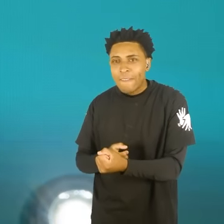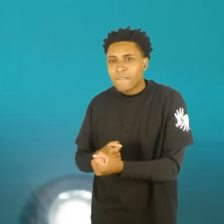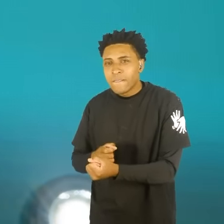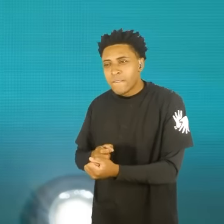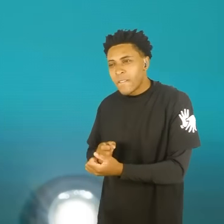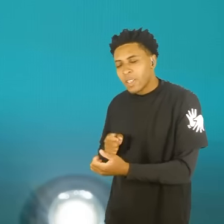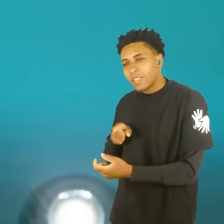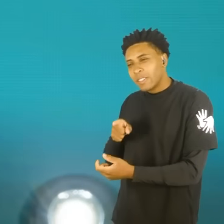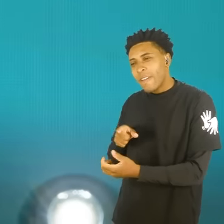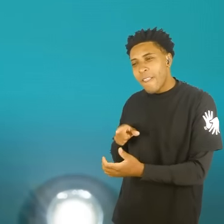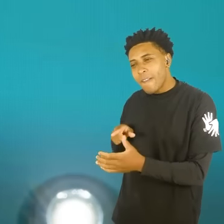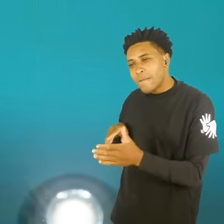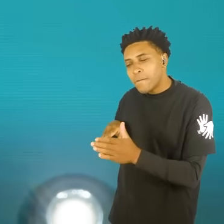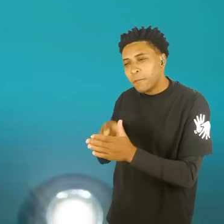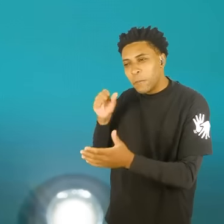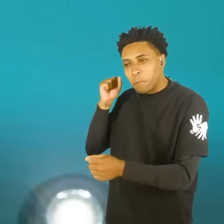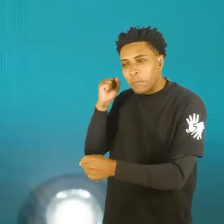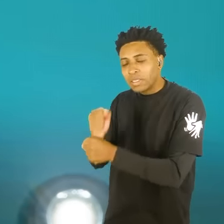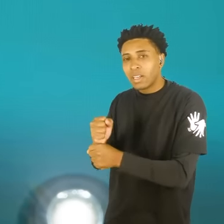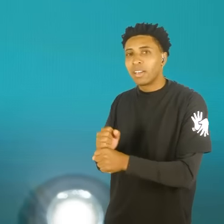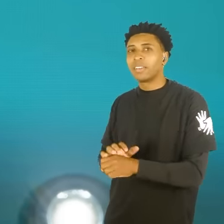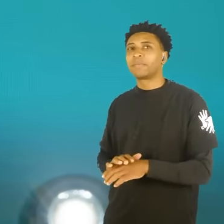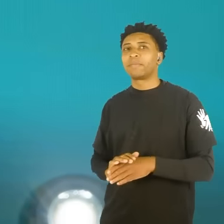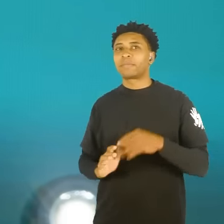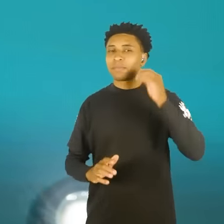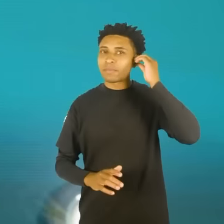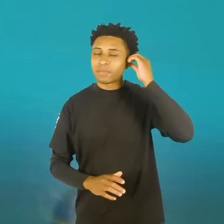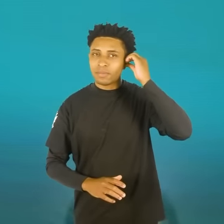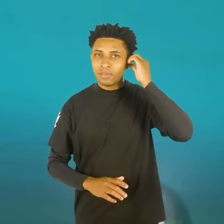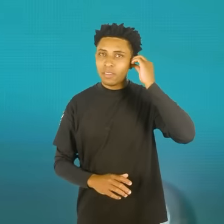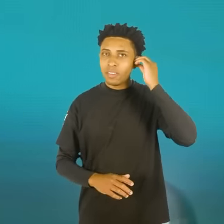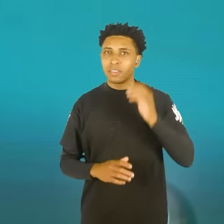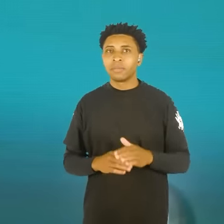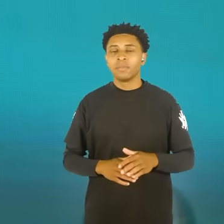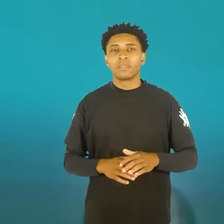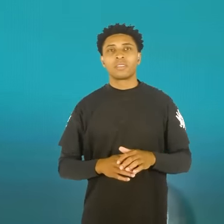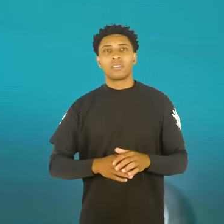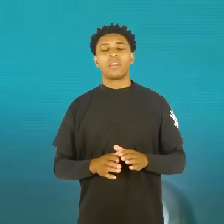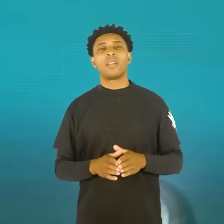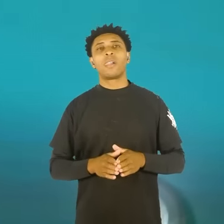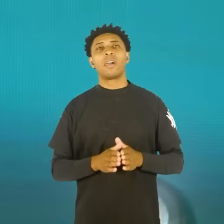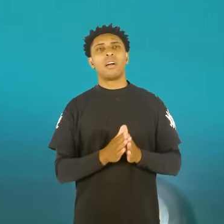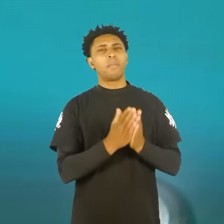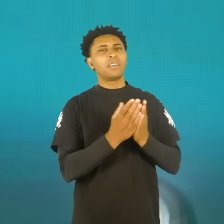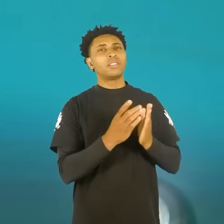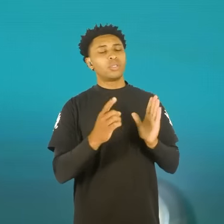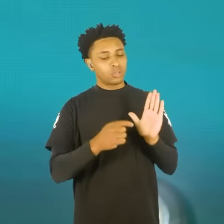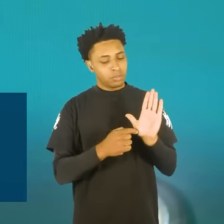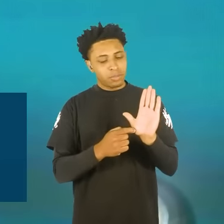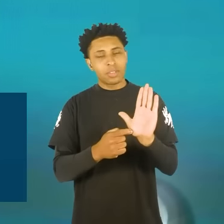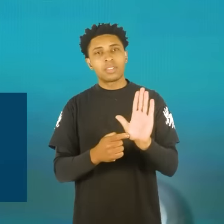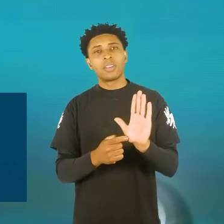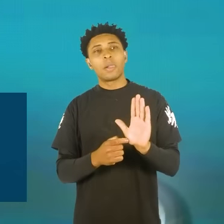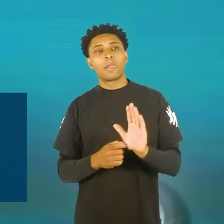Sabe o que Caim faz? Versículo 8, Deus fala para ele: se você fizer o bem, eu não vou te aceitar. Mas daí Caim não responde